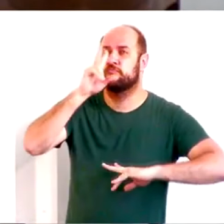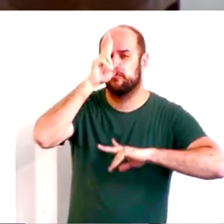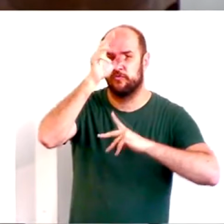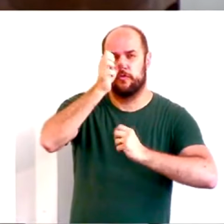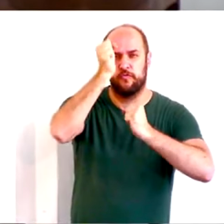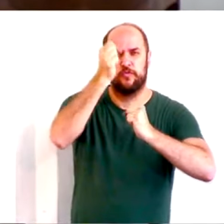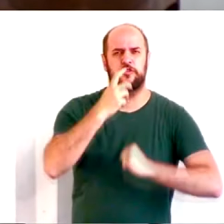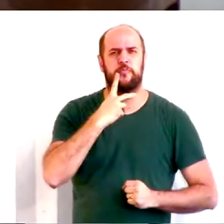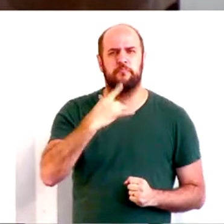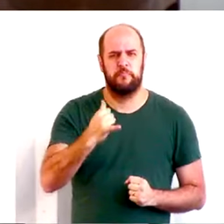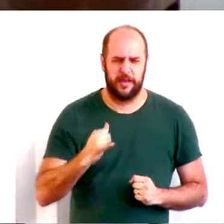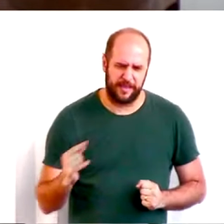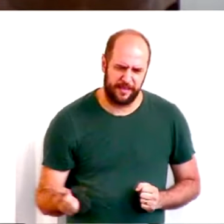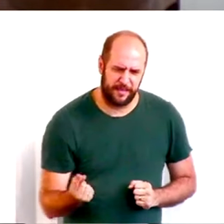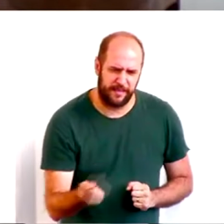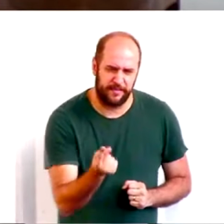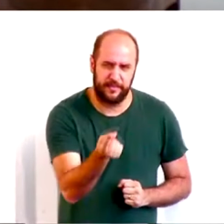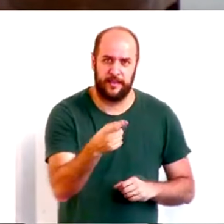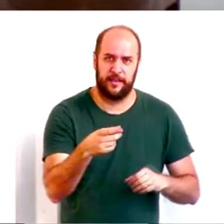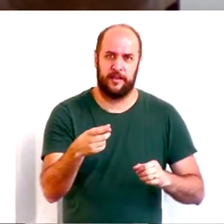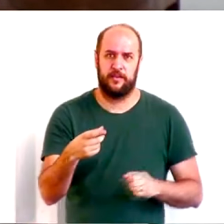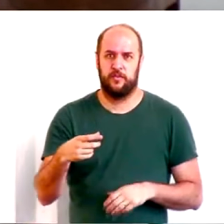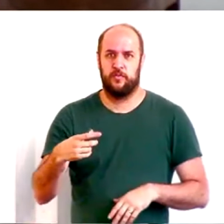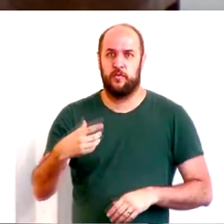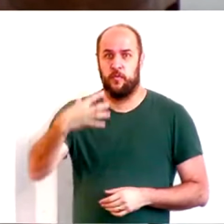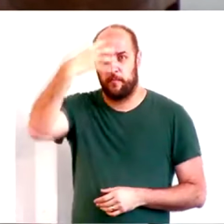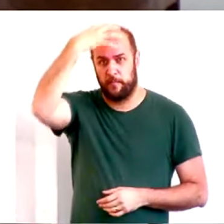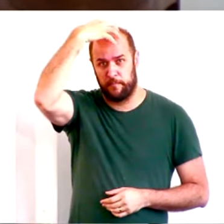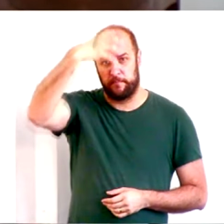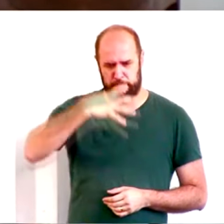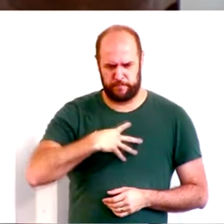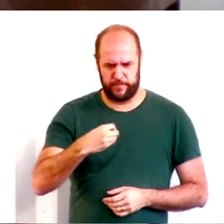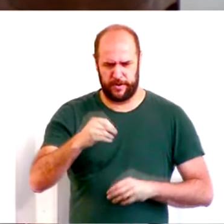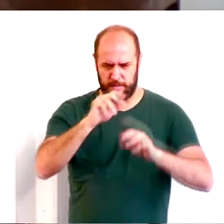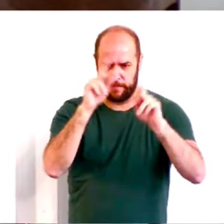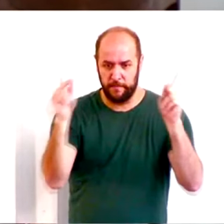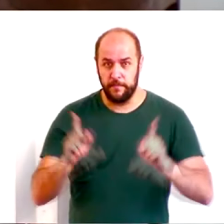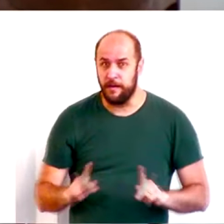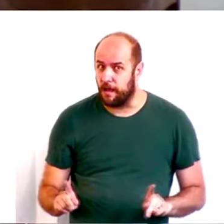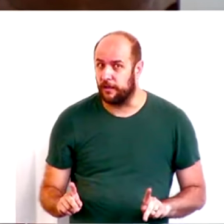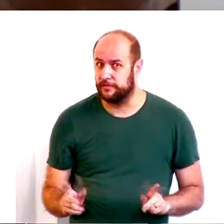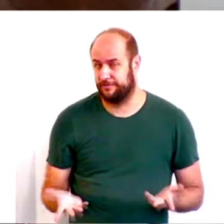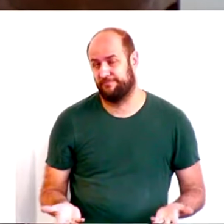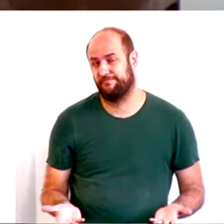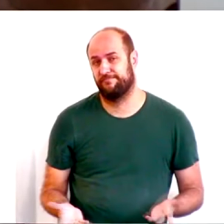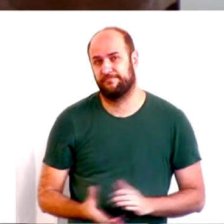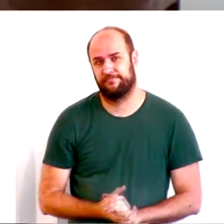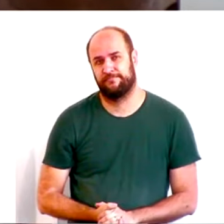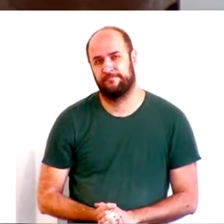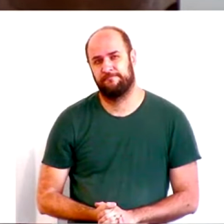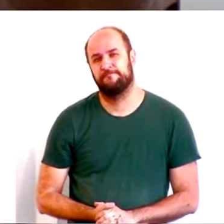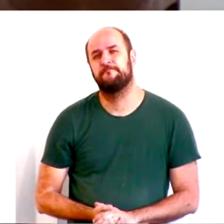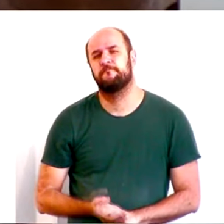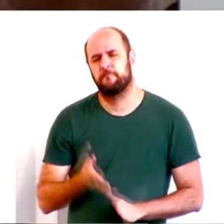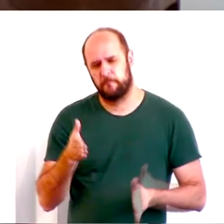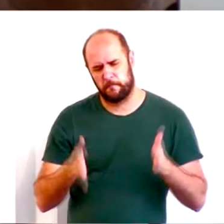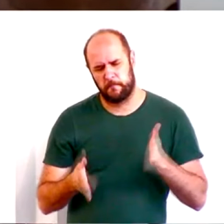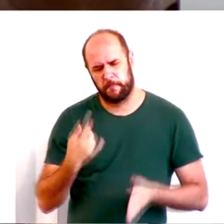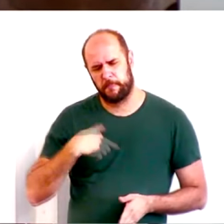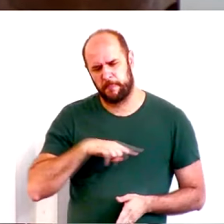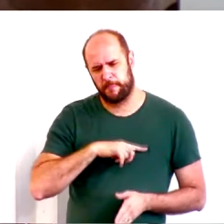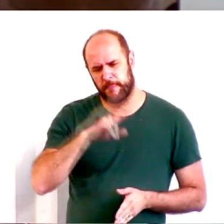um pai da eternidade um príncipe de paz então o natal é um momento para relembrar isso também